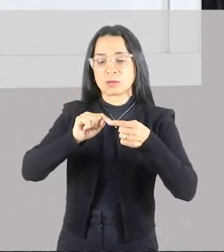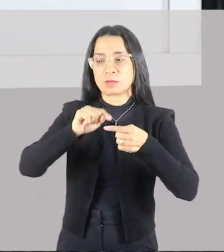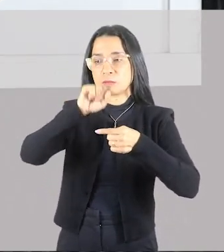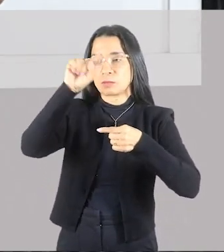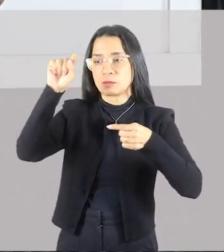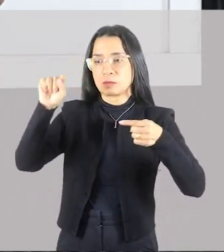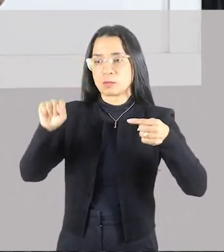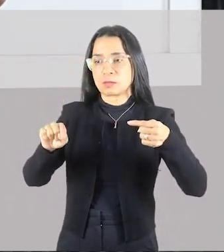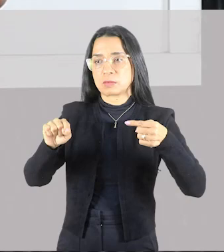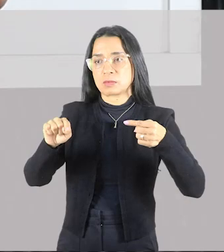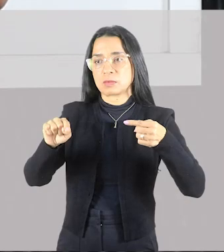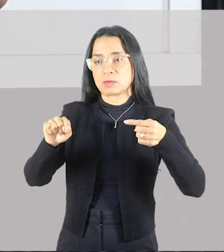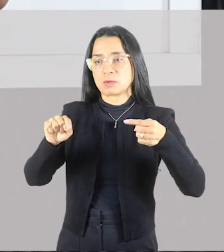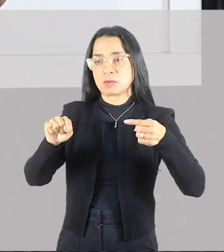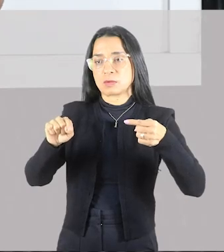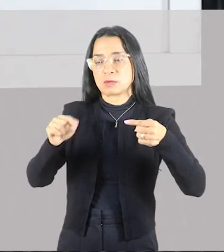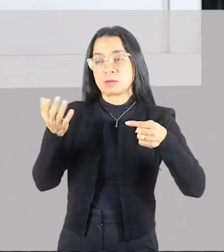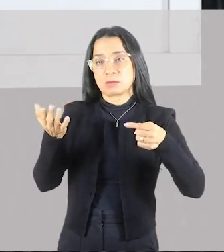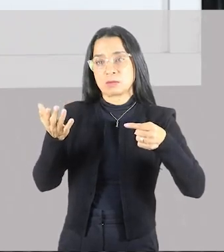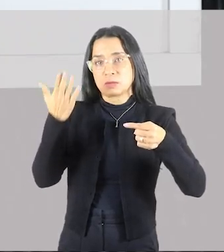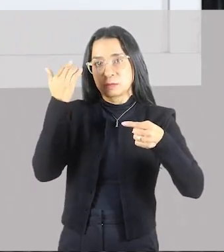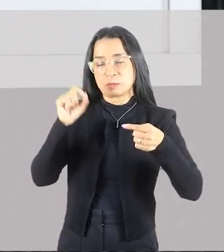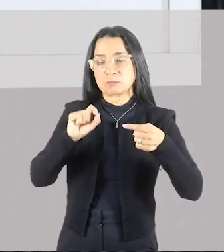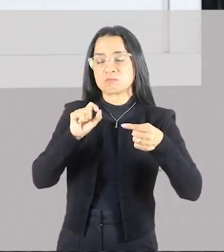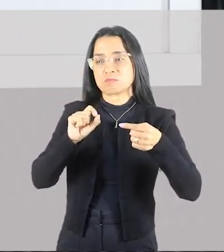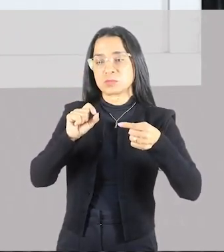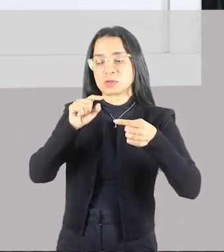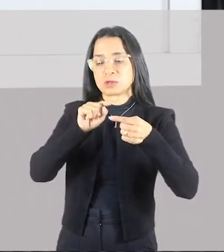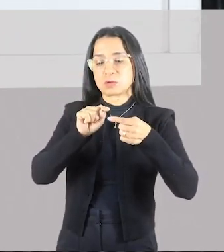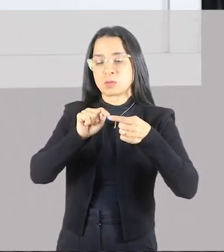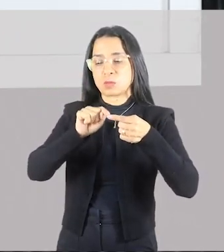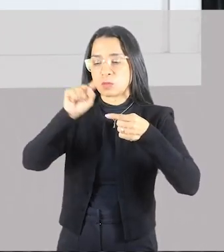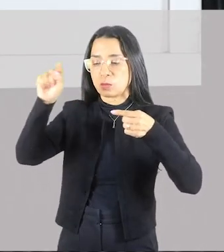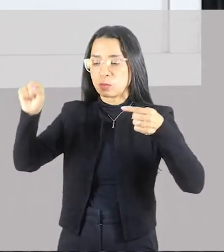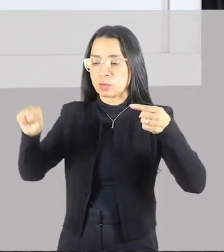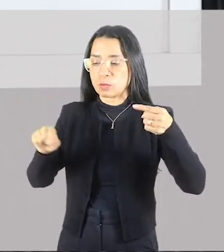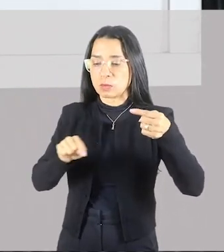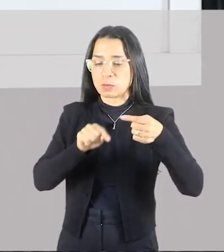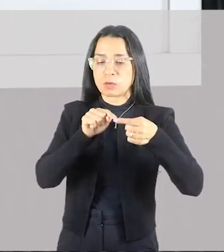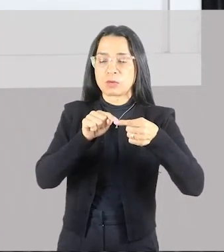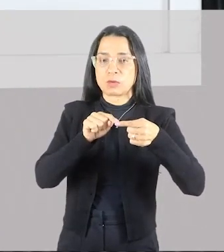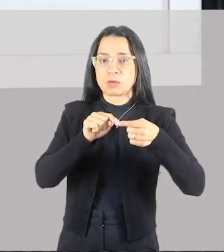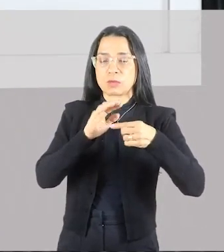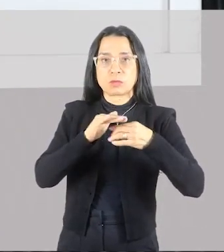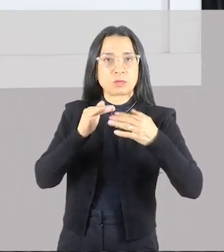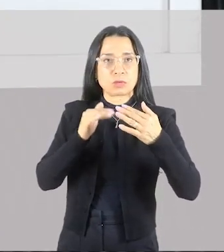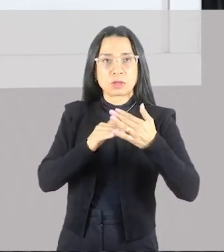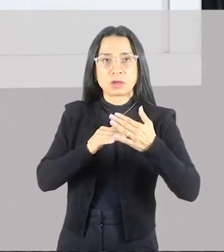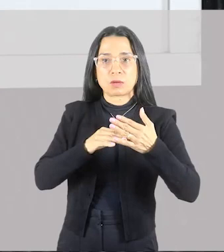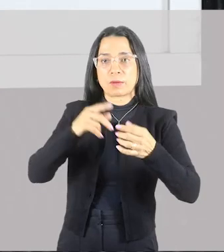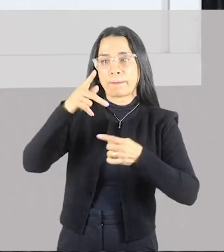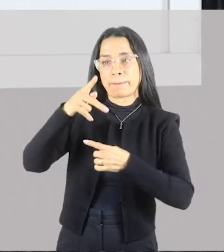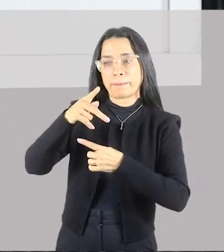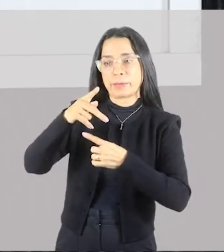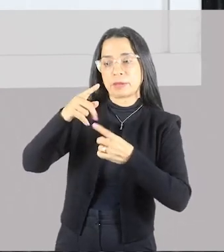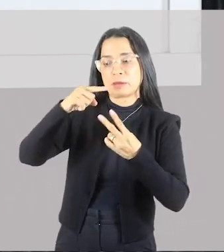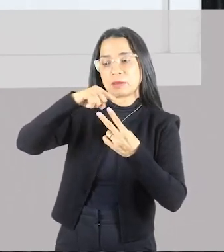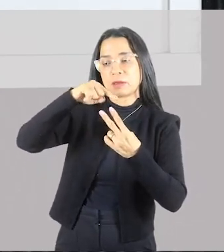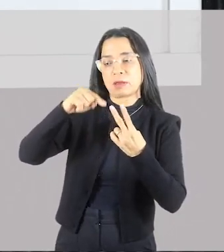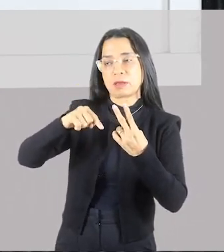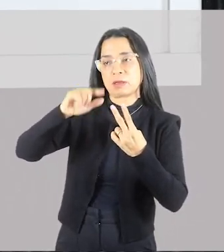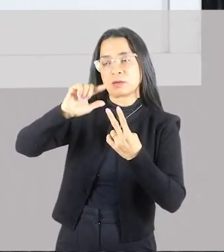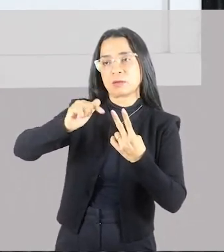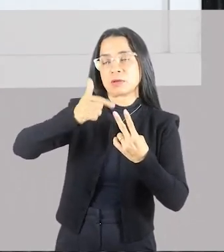círculo inteiro é πr ao quadrado. Se é a metade, né, turma? Metade a gente divide por